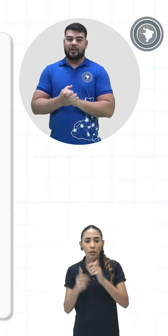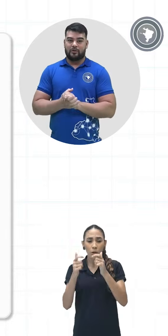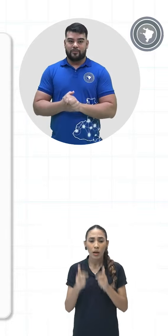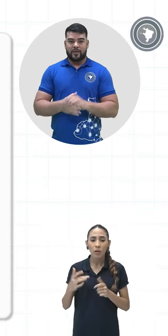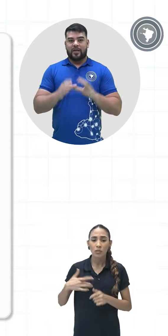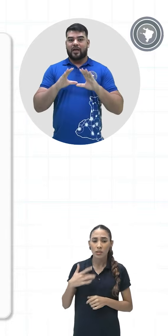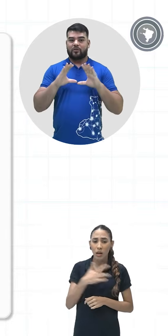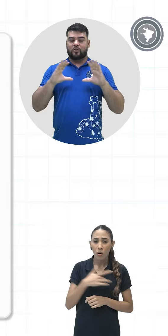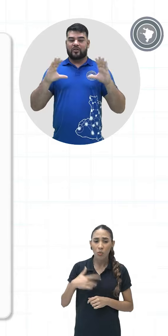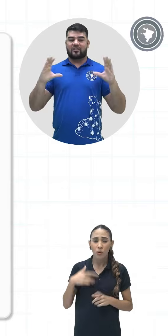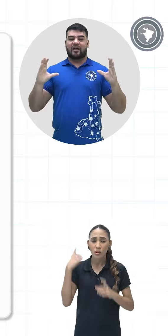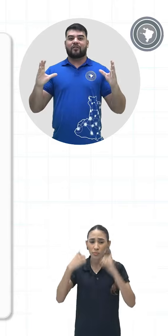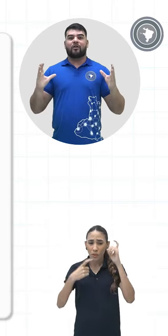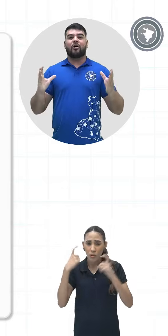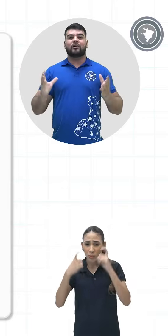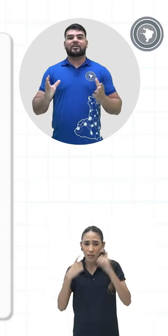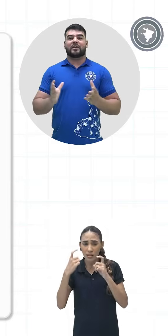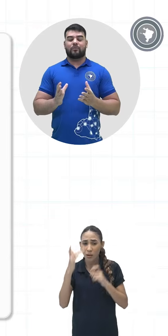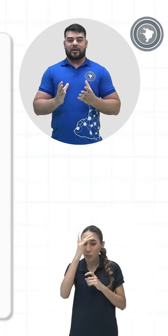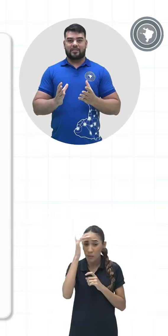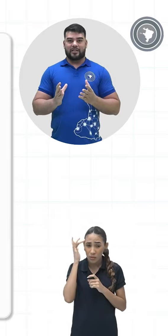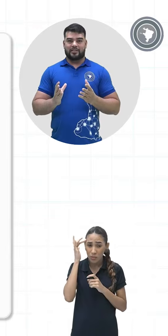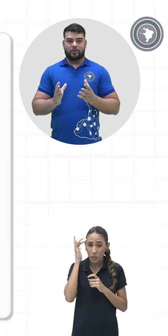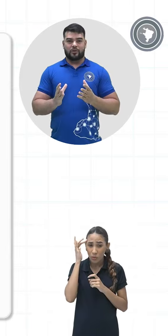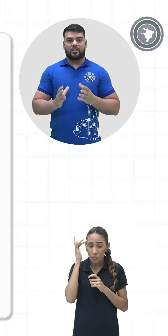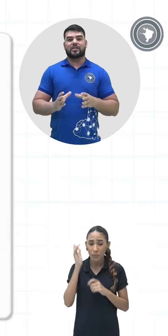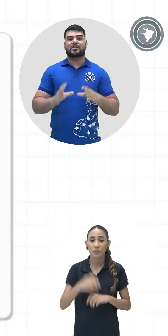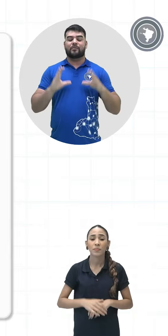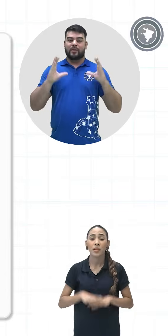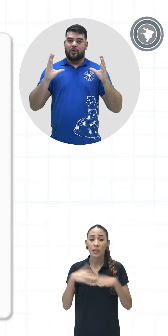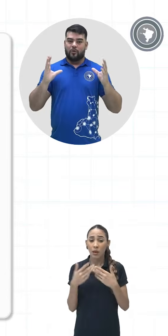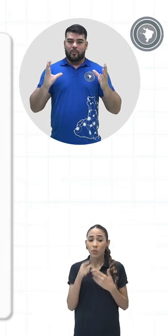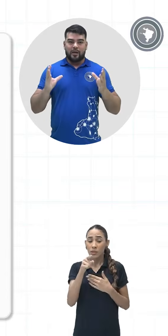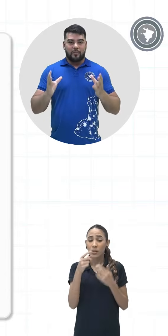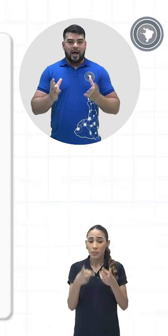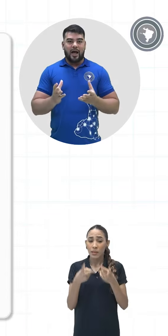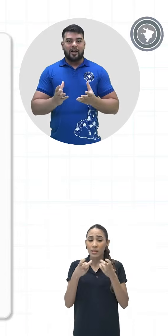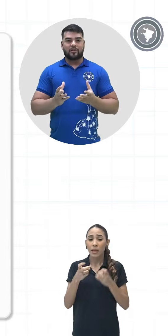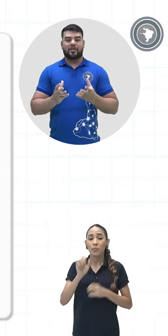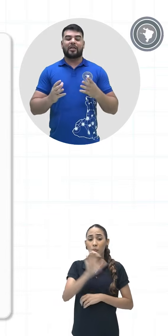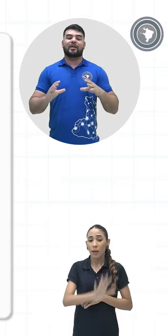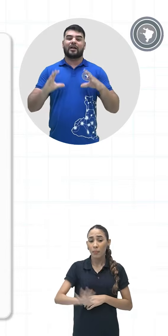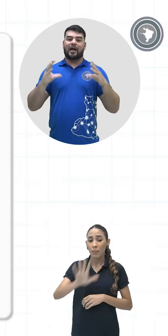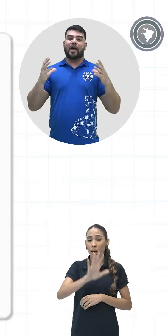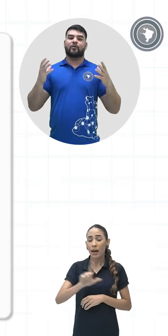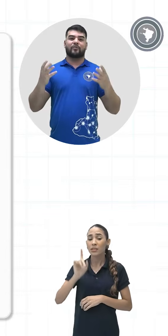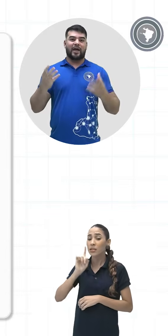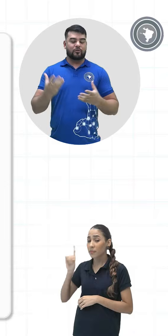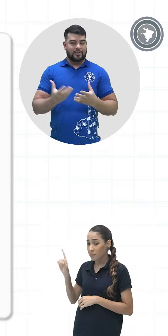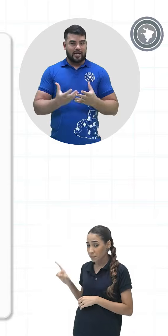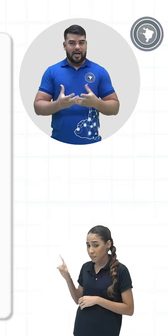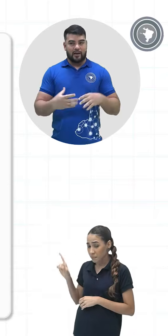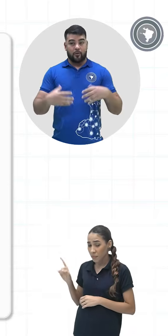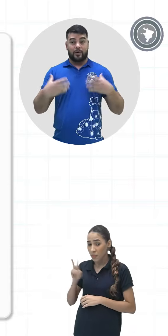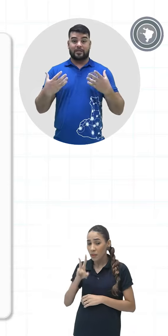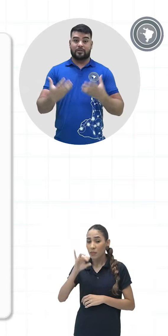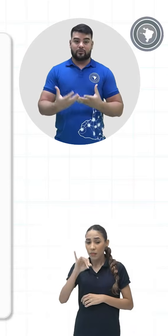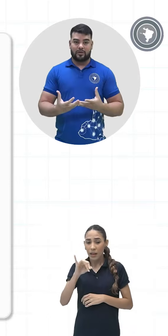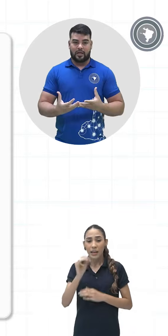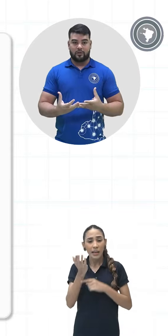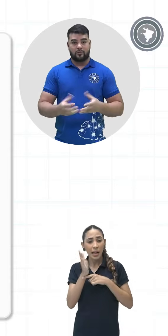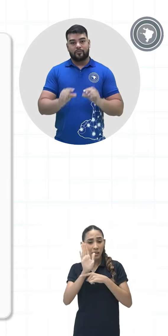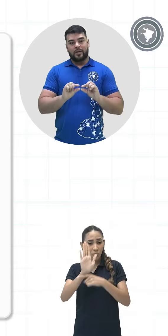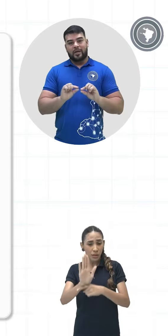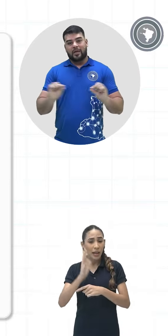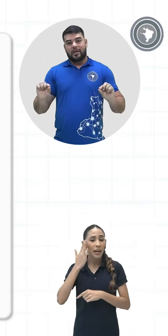de Coqueirinho. E aí você observa logo na sequência dessa notícia uma imagem que, claro, vai auxiliar na compreensão